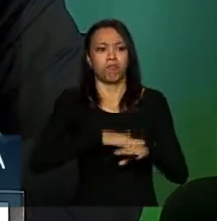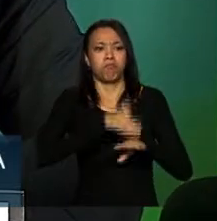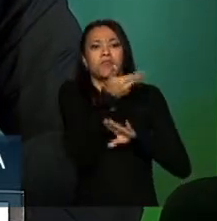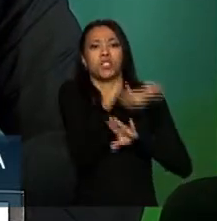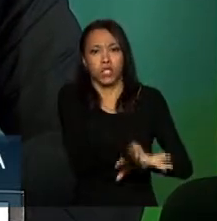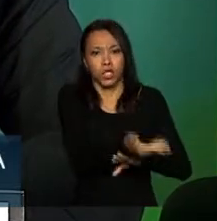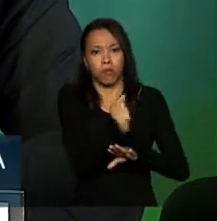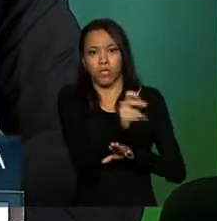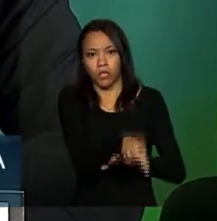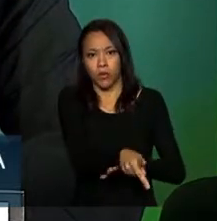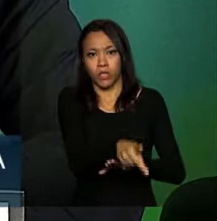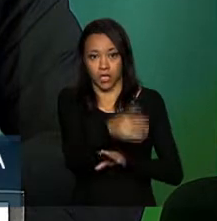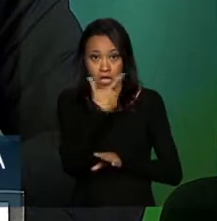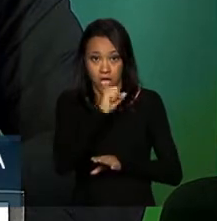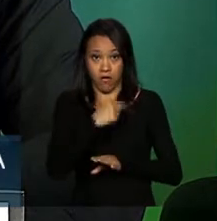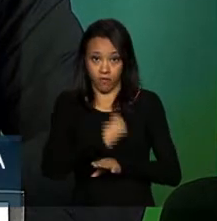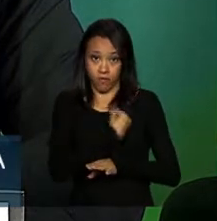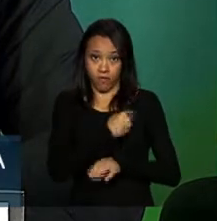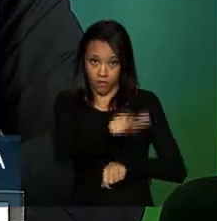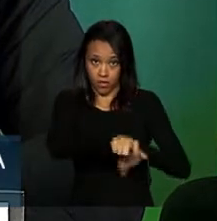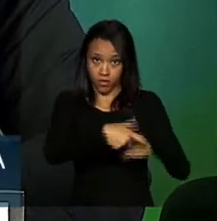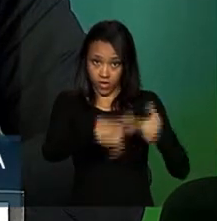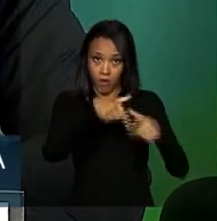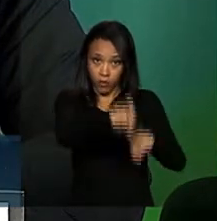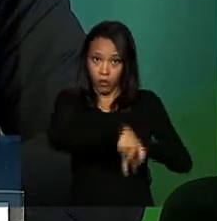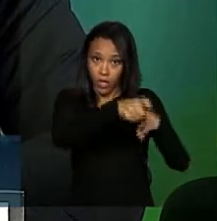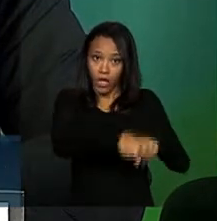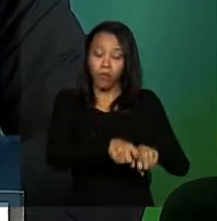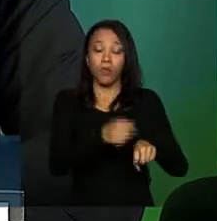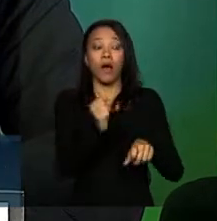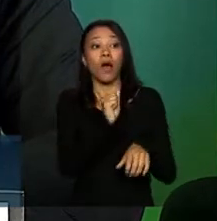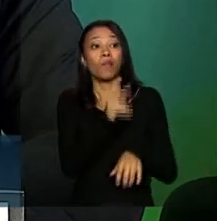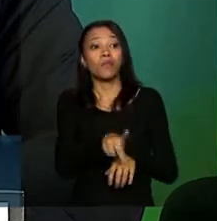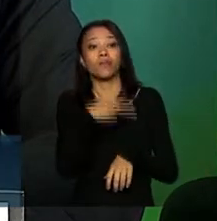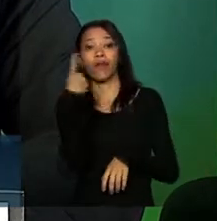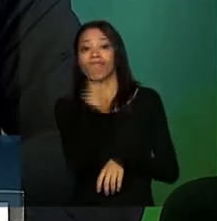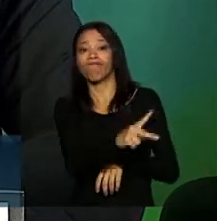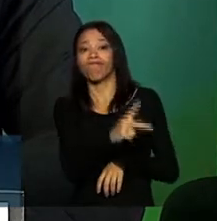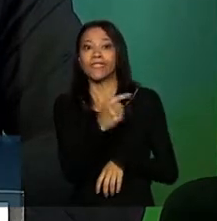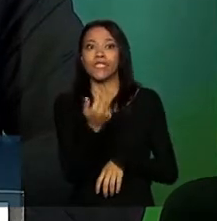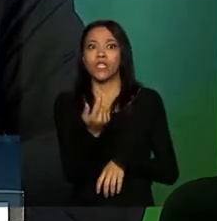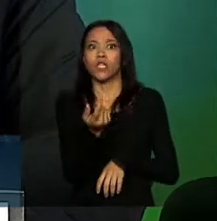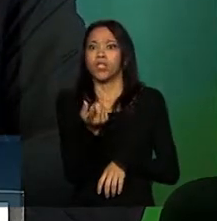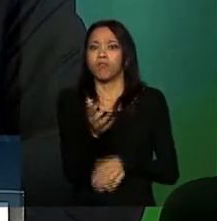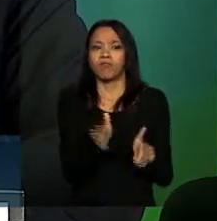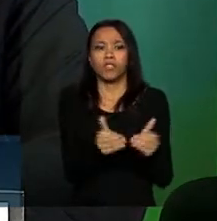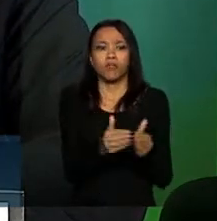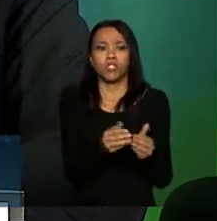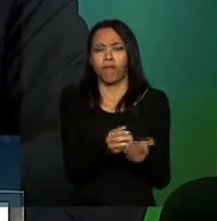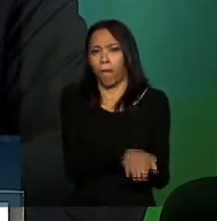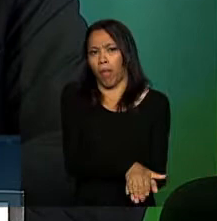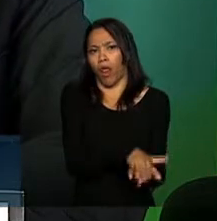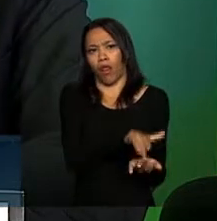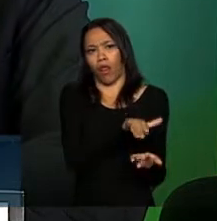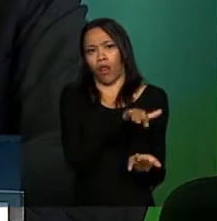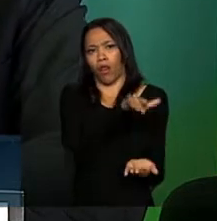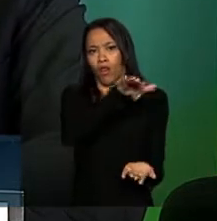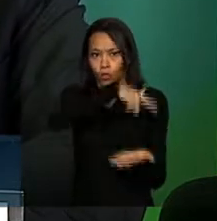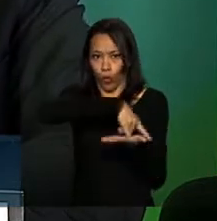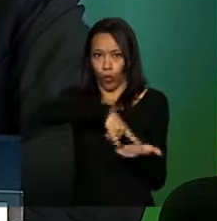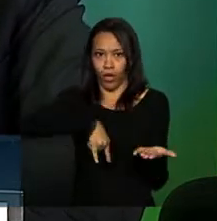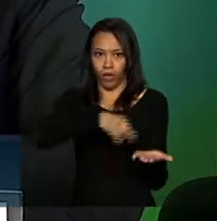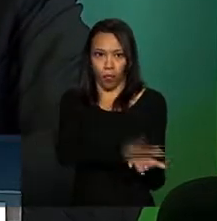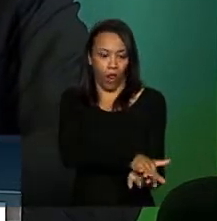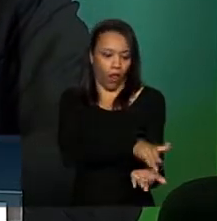a pessoa, o trabalhador, a trabalhadora rural, para se aposentar, exigia um grande número de documentos. Né? A pessoa tinha que chegar com